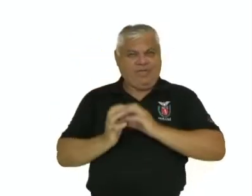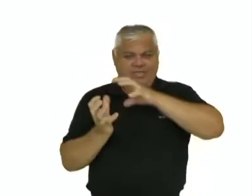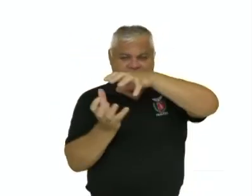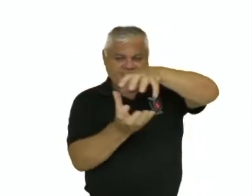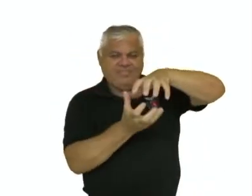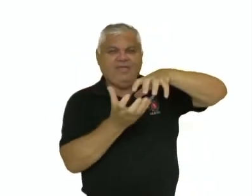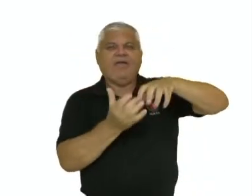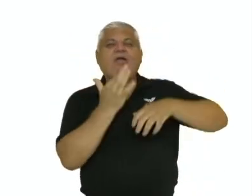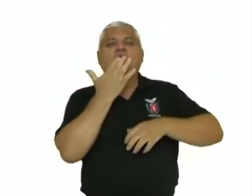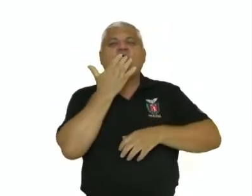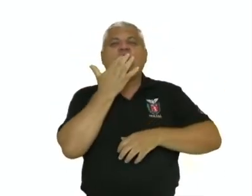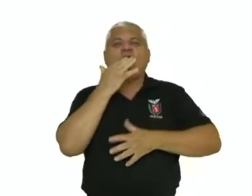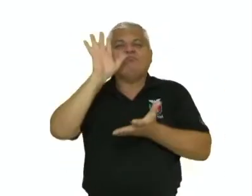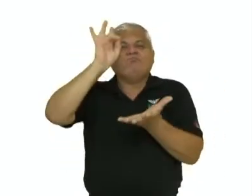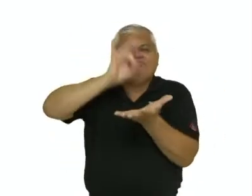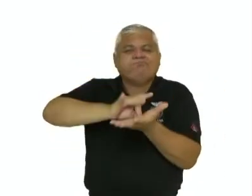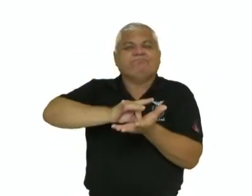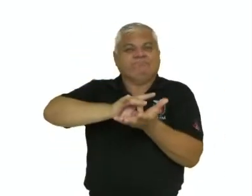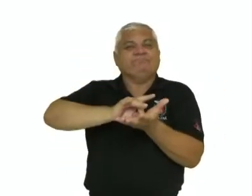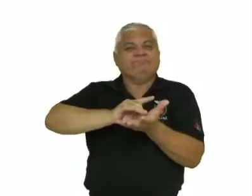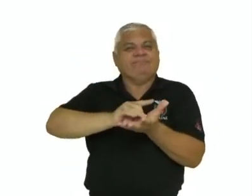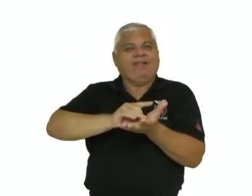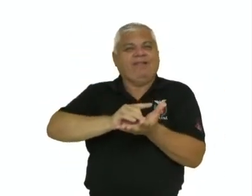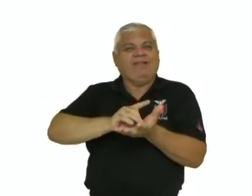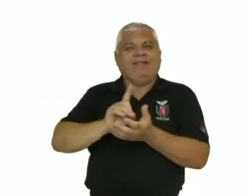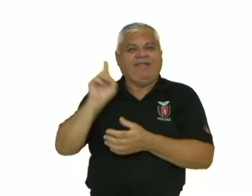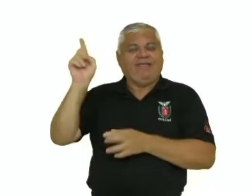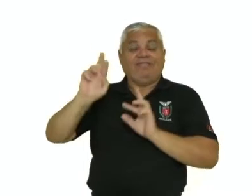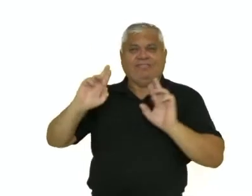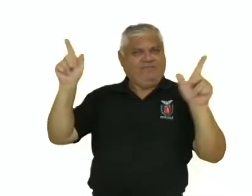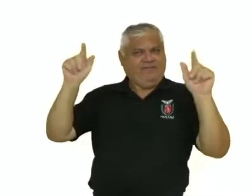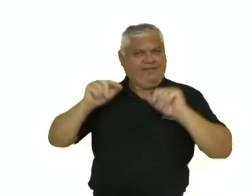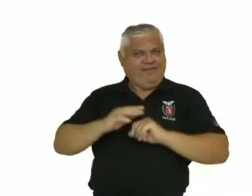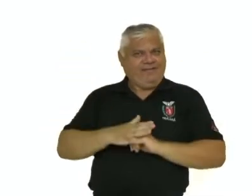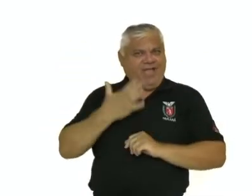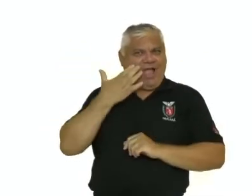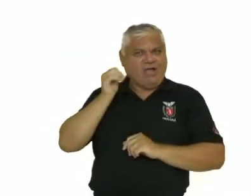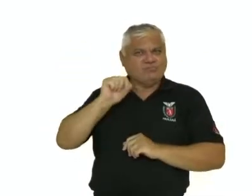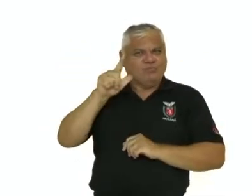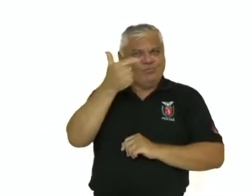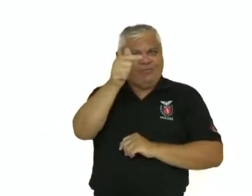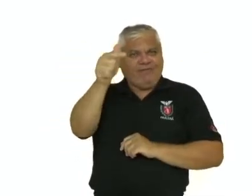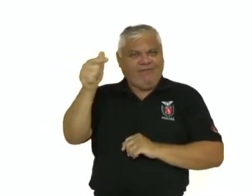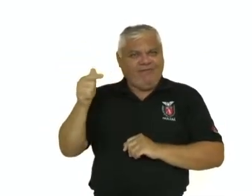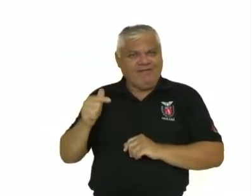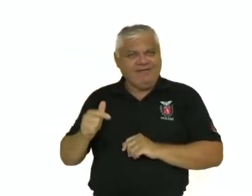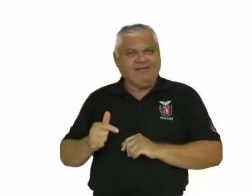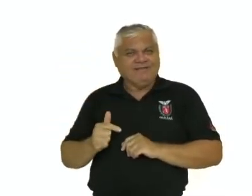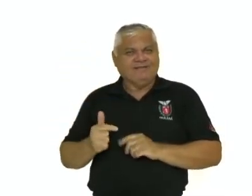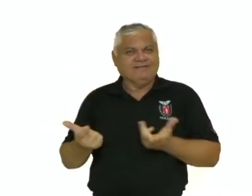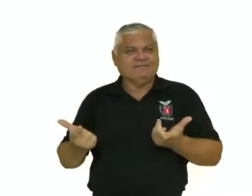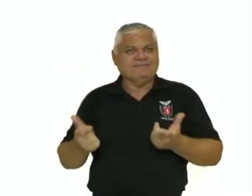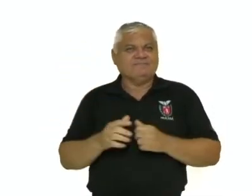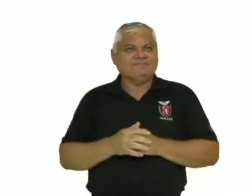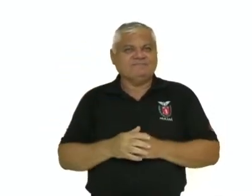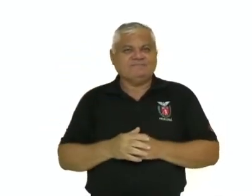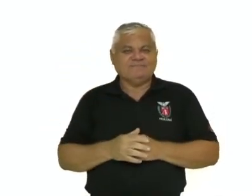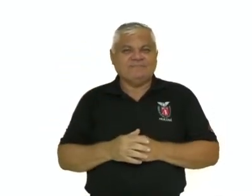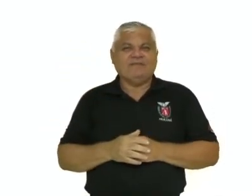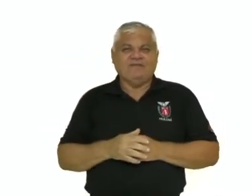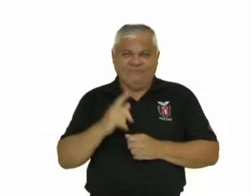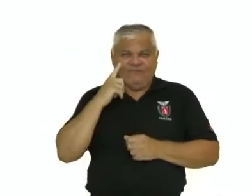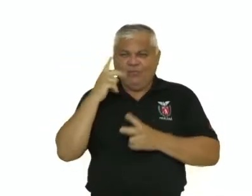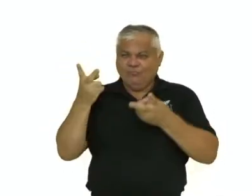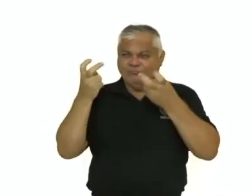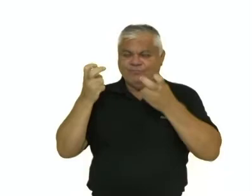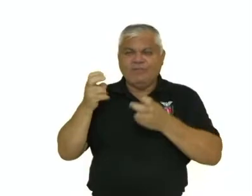Terra na sua origem. Percebam que ela é bem diferente do formato, das características atuais. Aqui a gente não